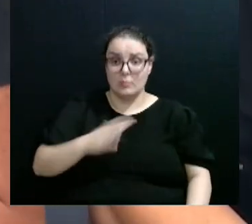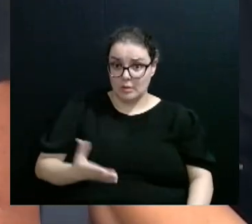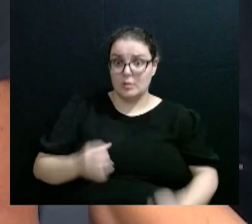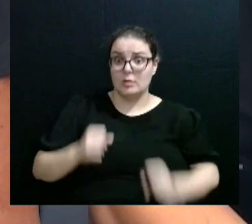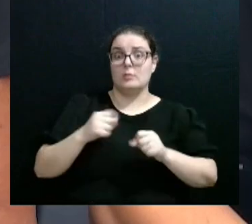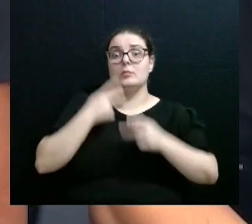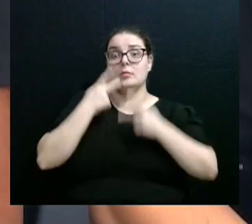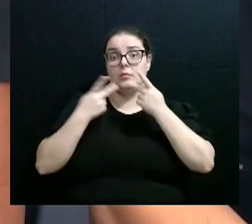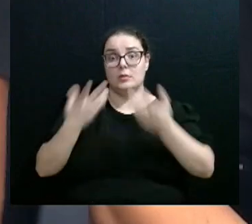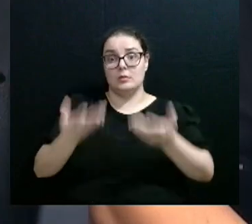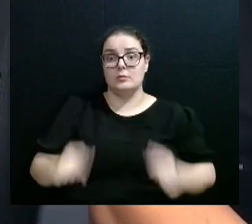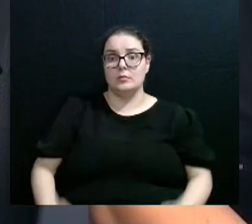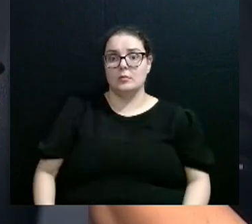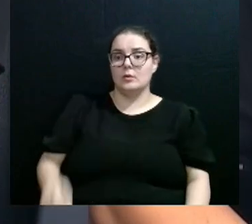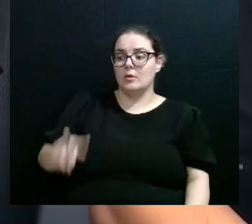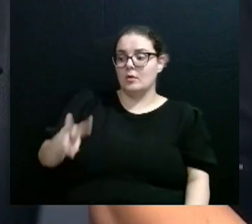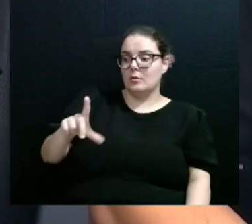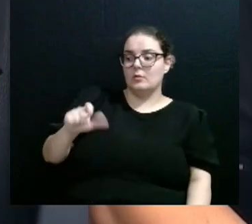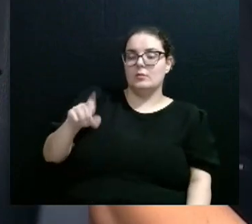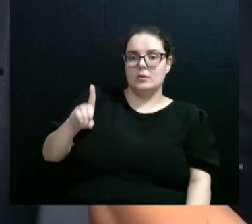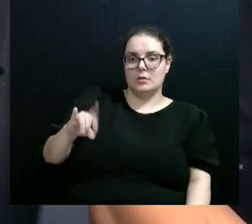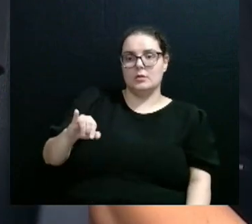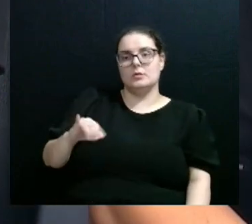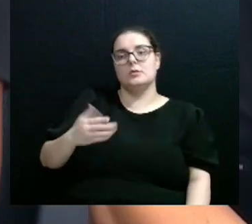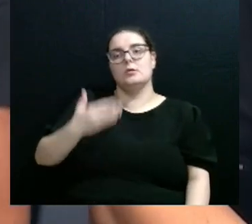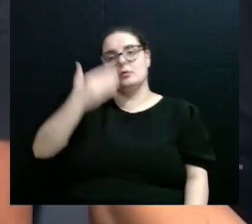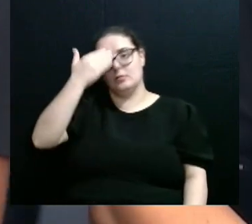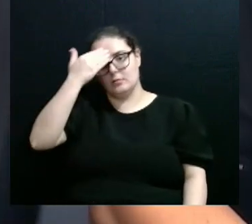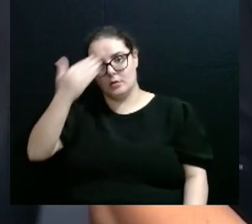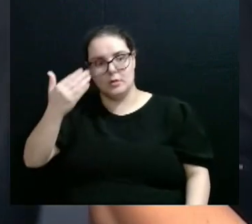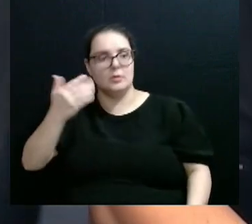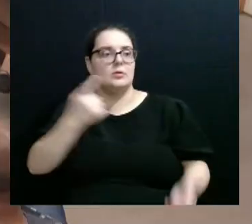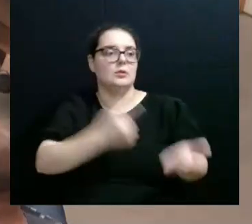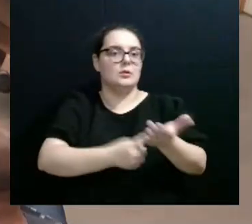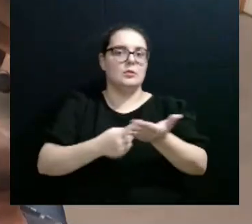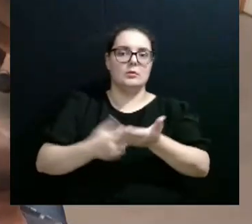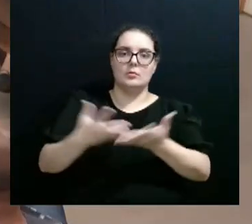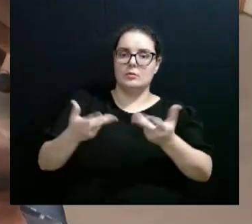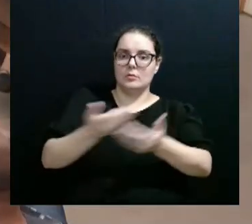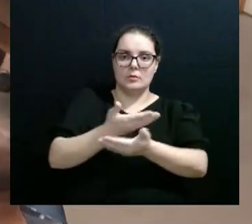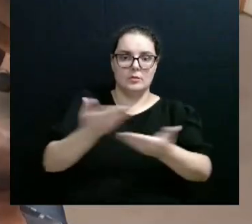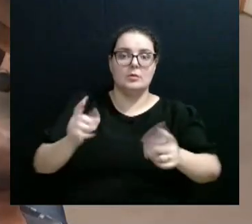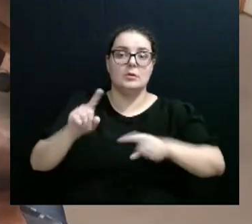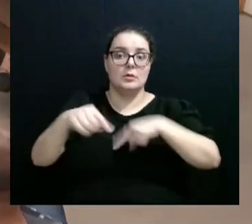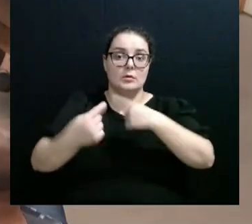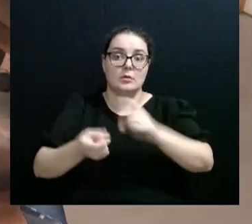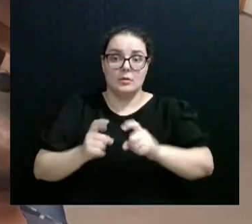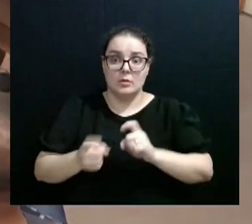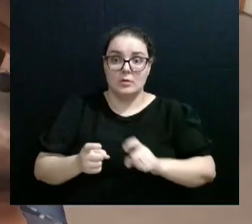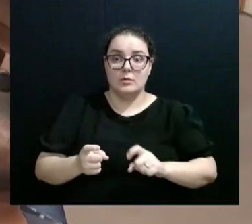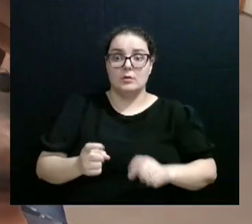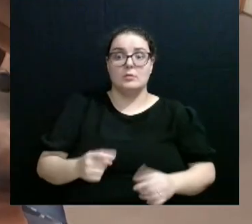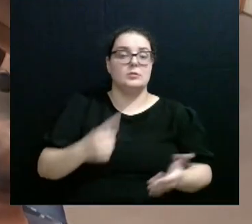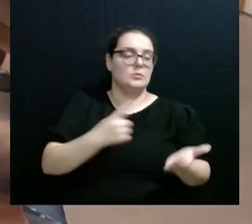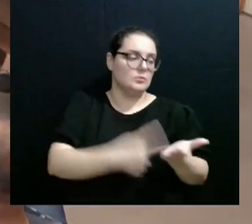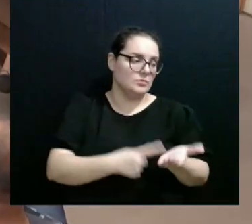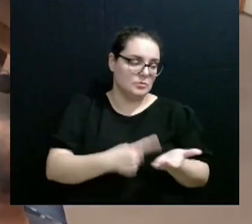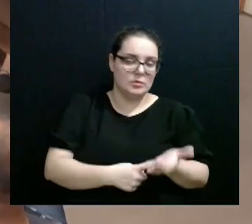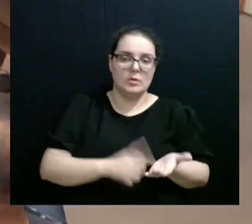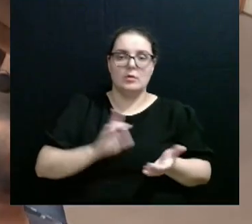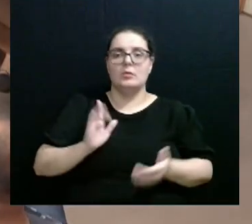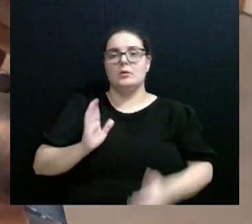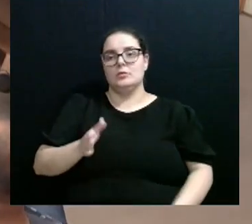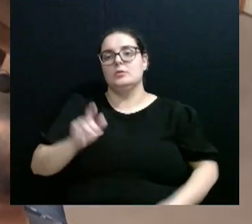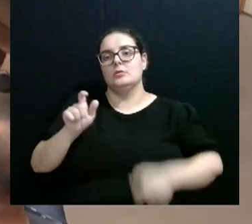Vlad, muito obrigado. Então, eu já assumo o compromisso com todos vocês aqui, que da próxima reunião a doutora já vai agendar, vai ter o pessoal novamente da Secretaria